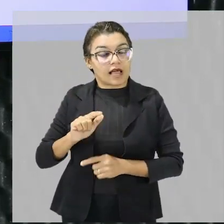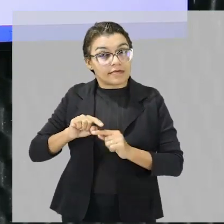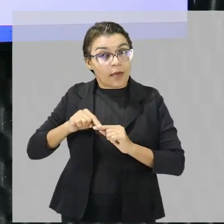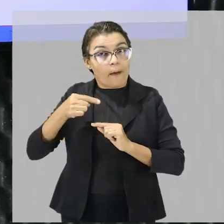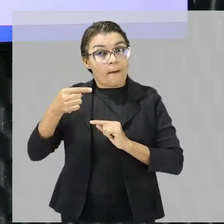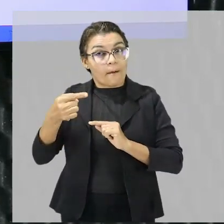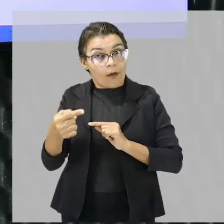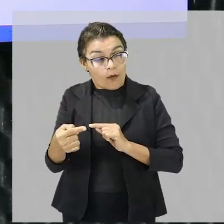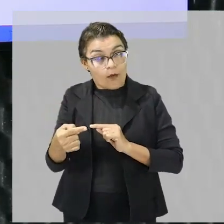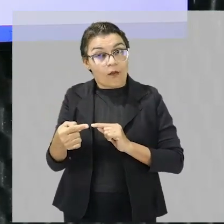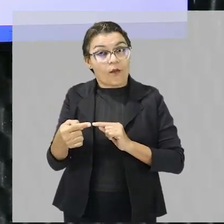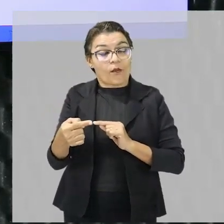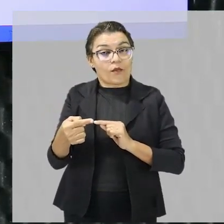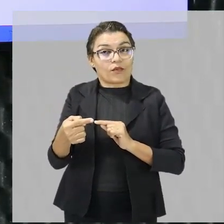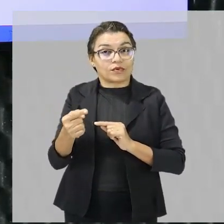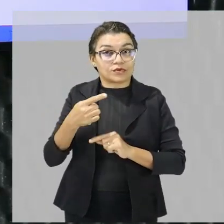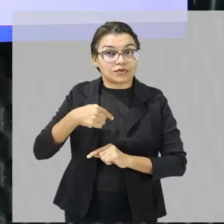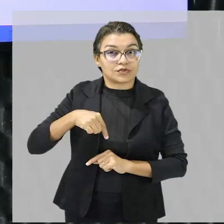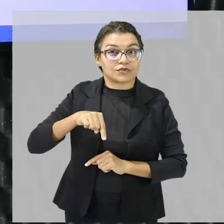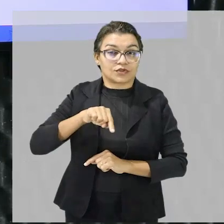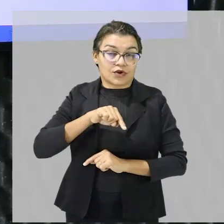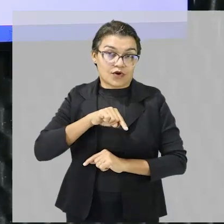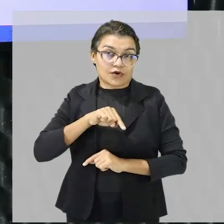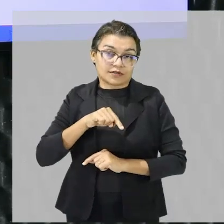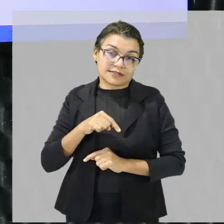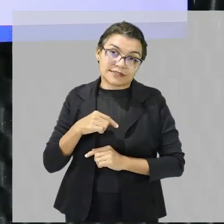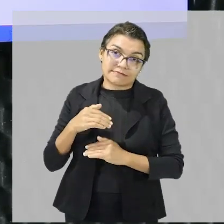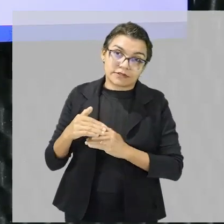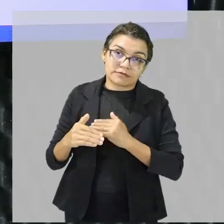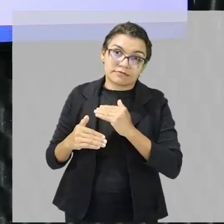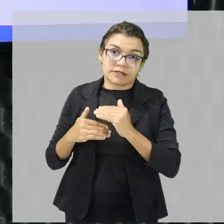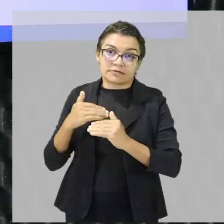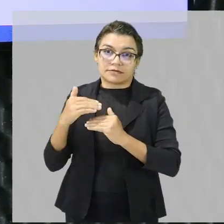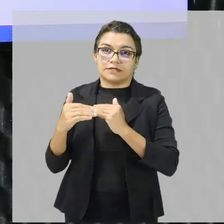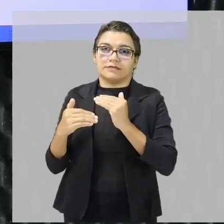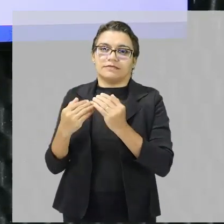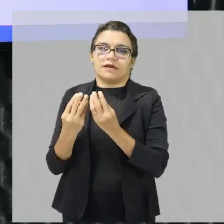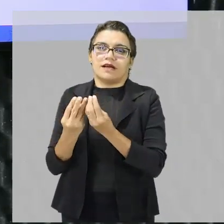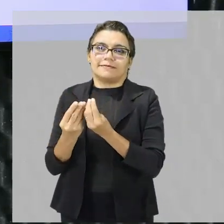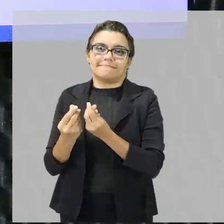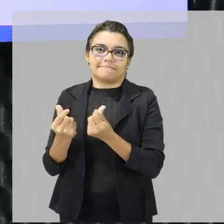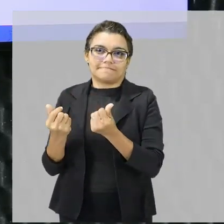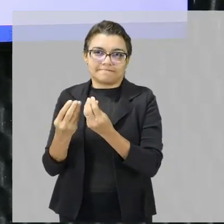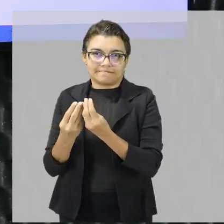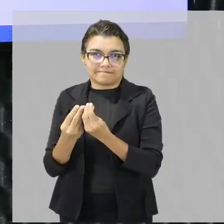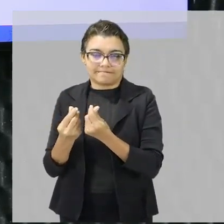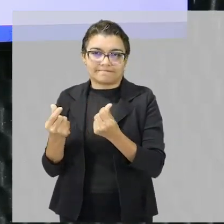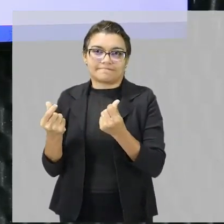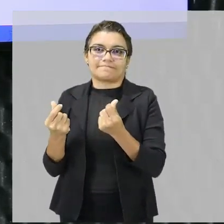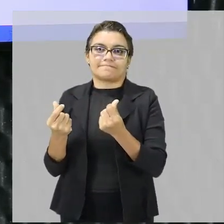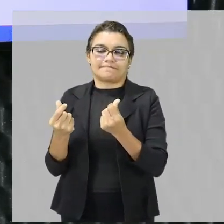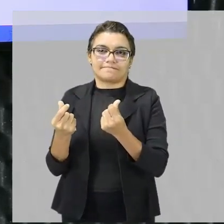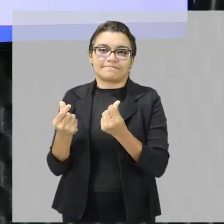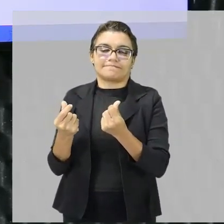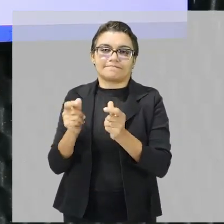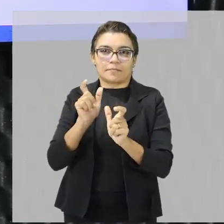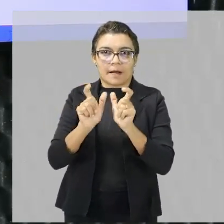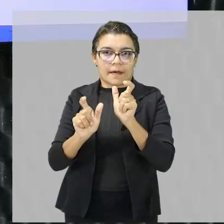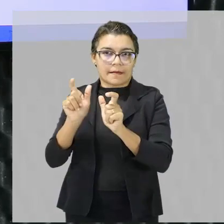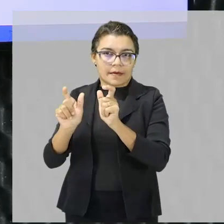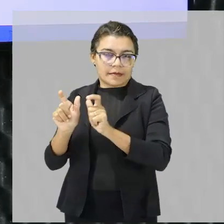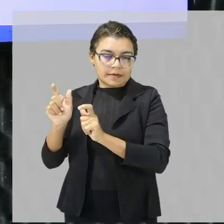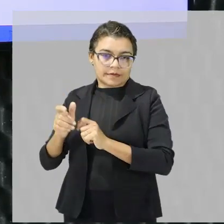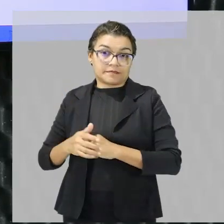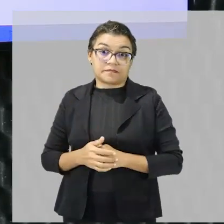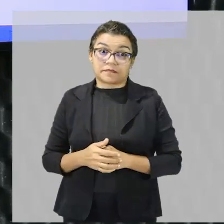partir disto, nós vamos construindo uma essência, uma ontologia, um ser, ok?